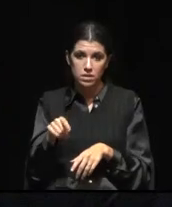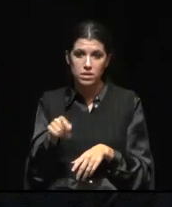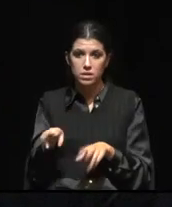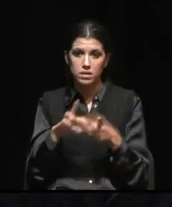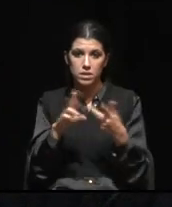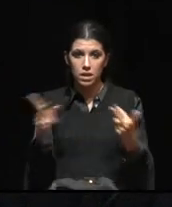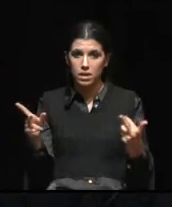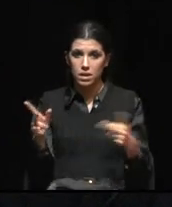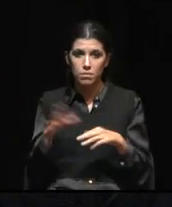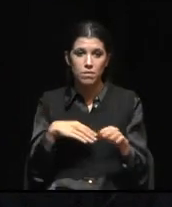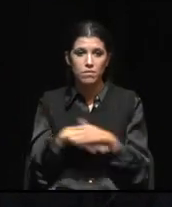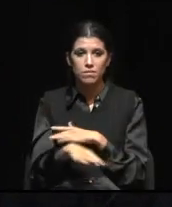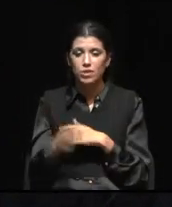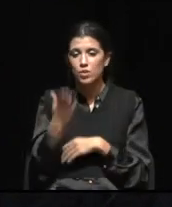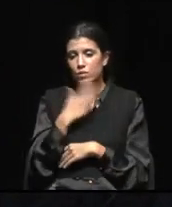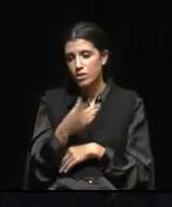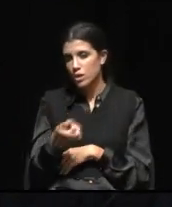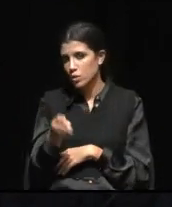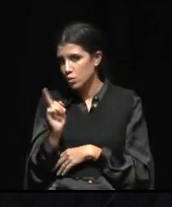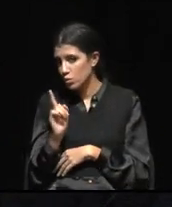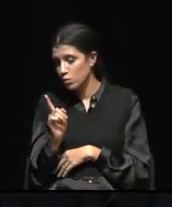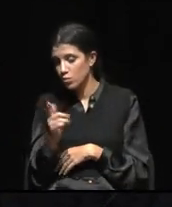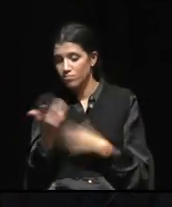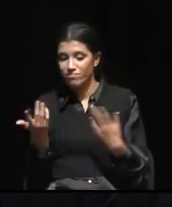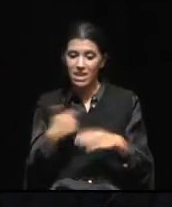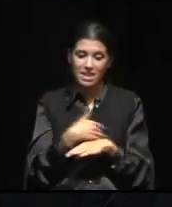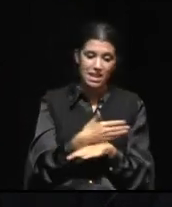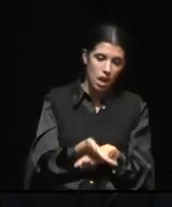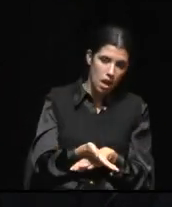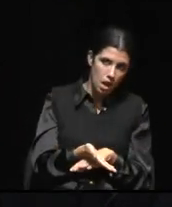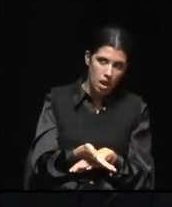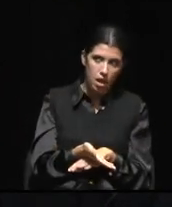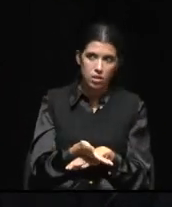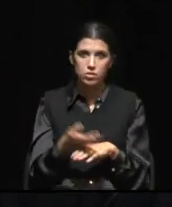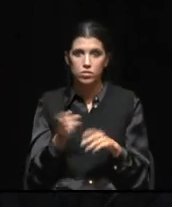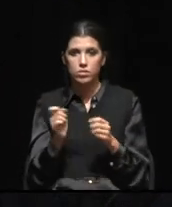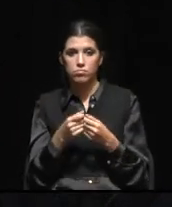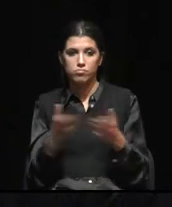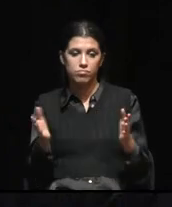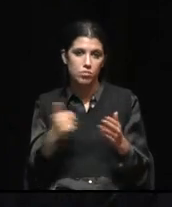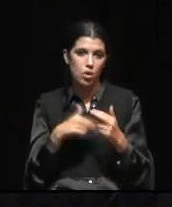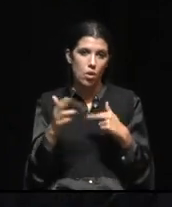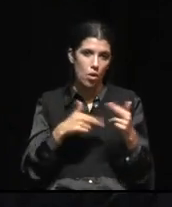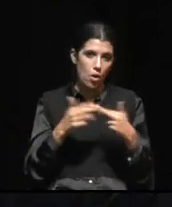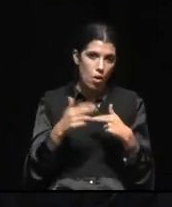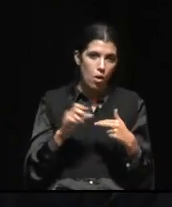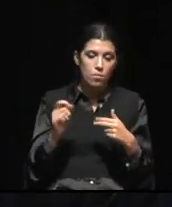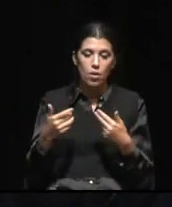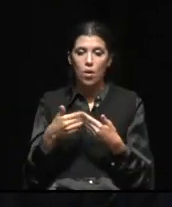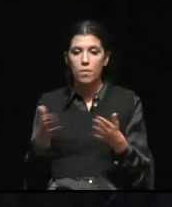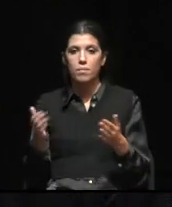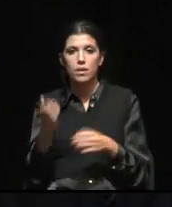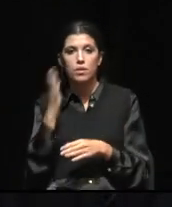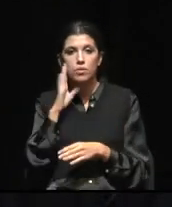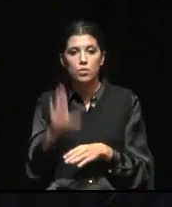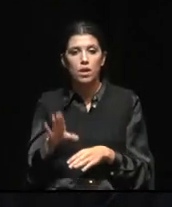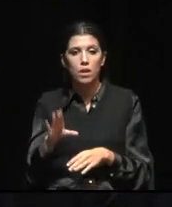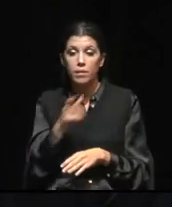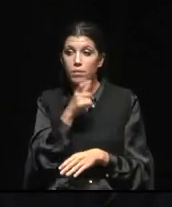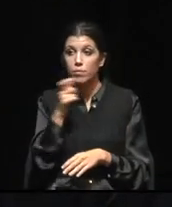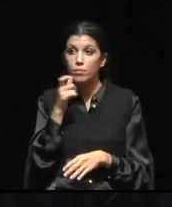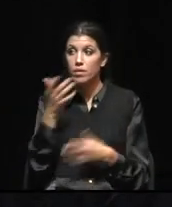Municipal de Lisboa não tem feito o suficiente seja pelos atrasos infindáveis no lançamento de obras e na inauguração de residências universitárias há muito